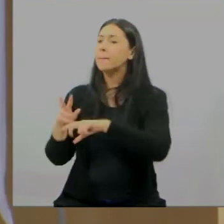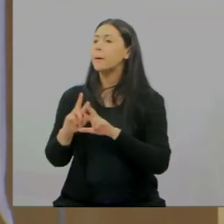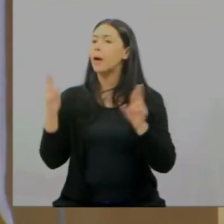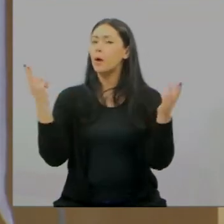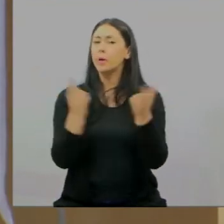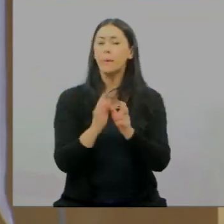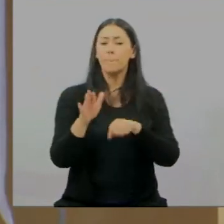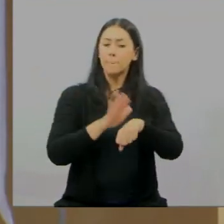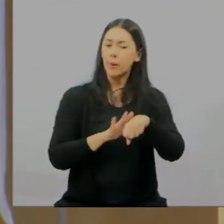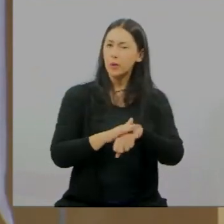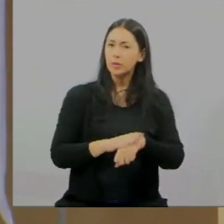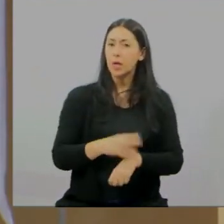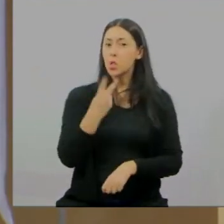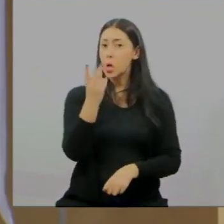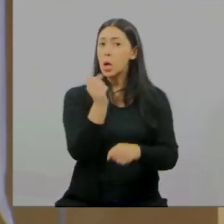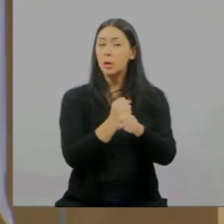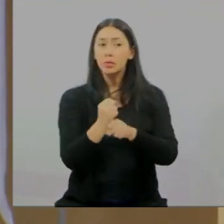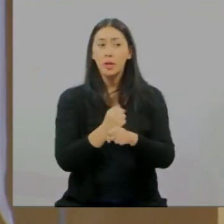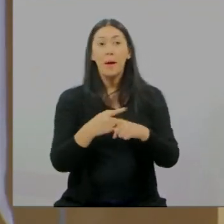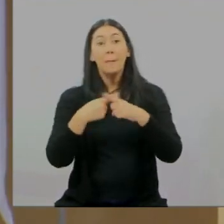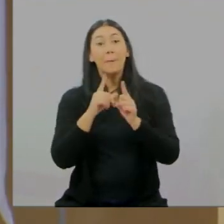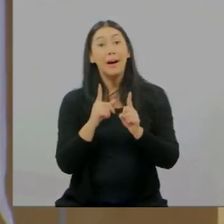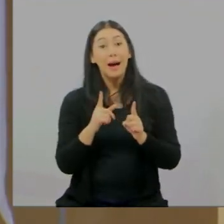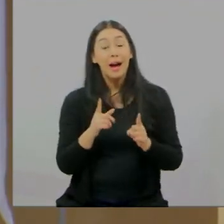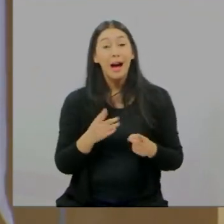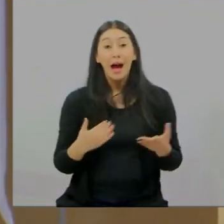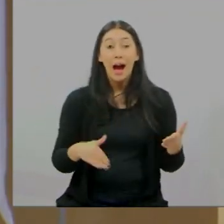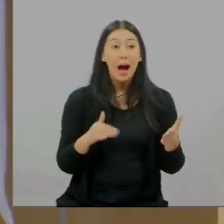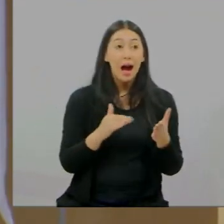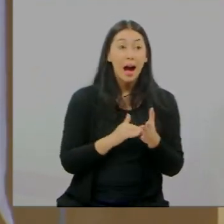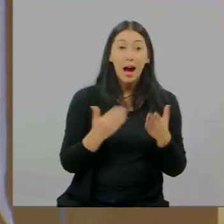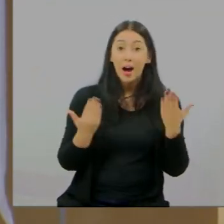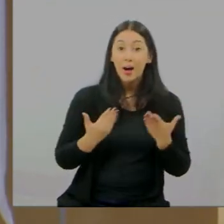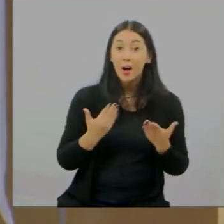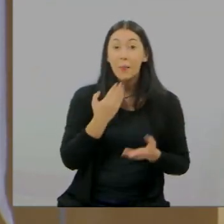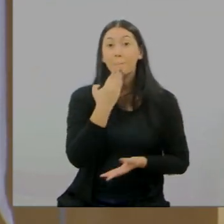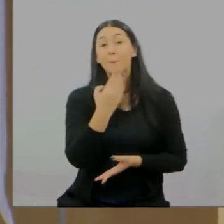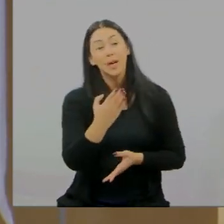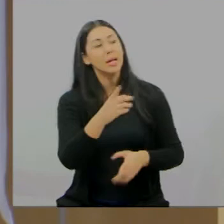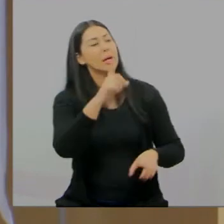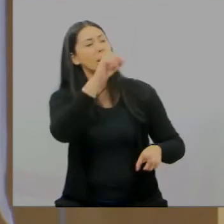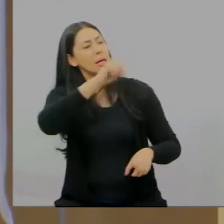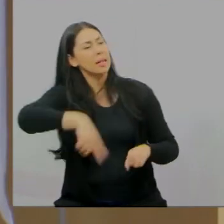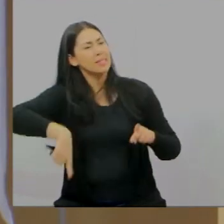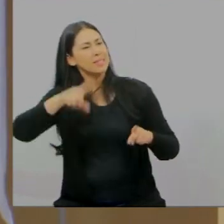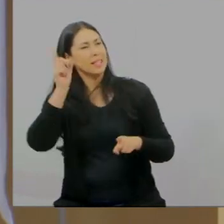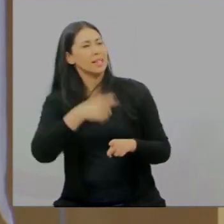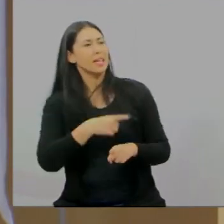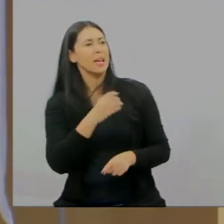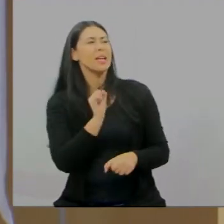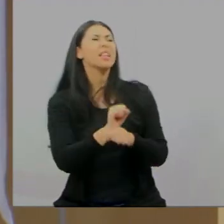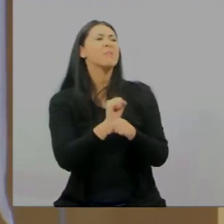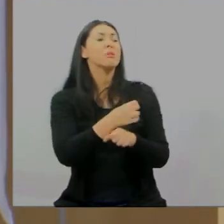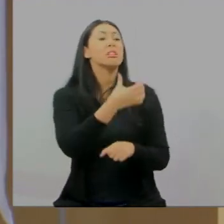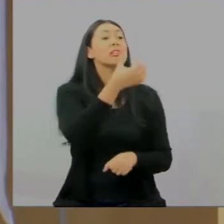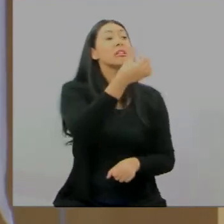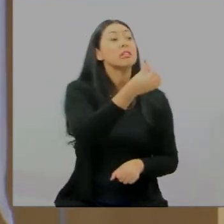Depois de 2 anos, ainda é peçam a suspensão por